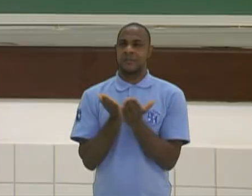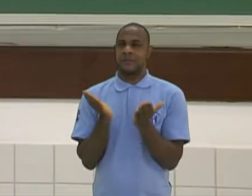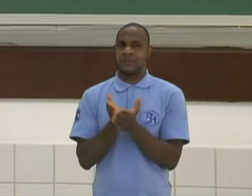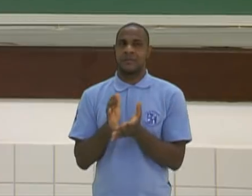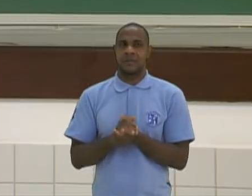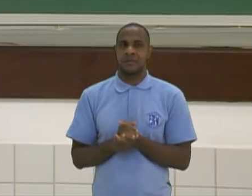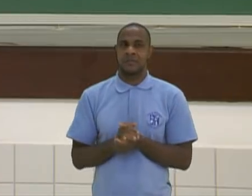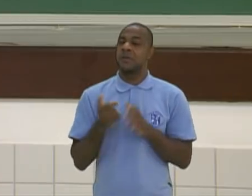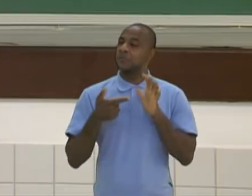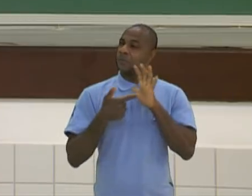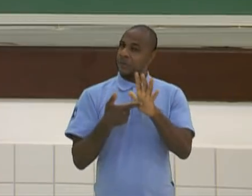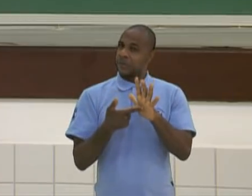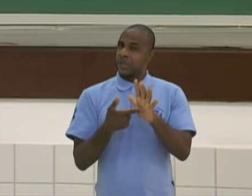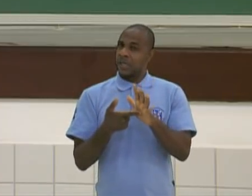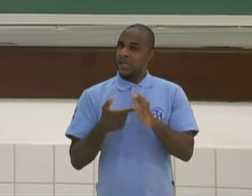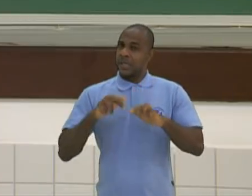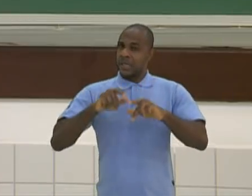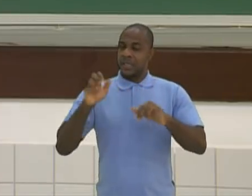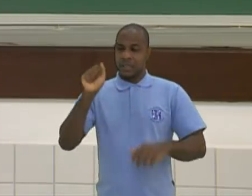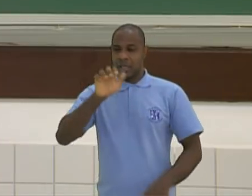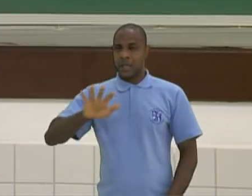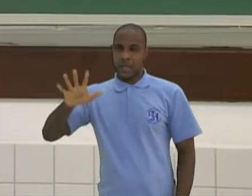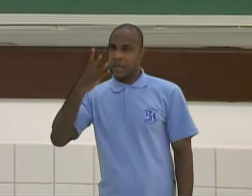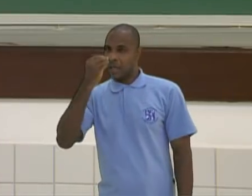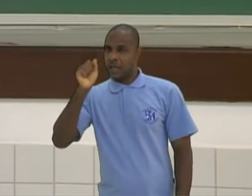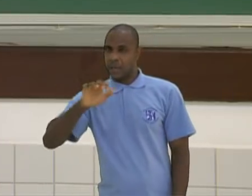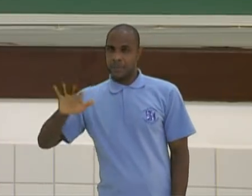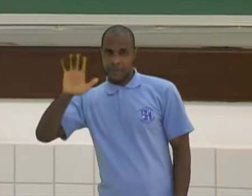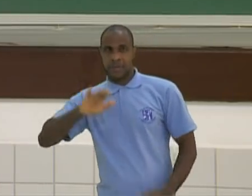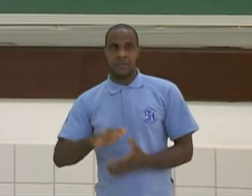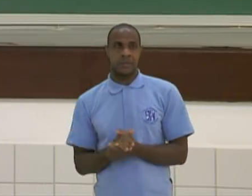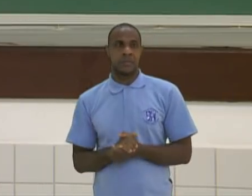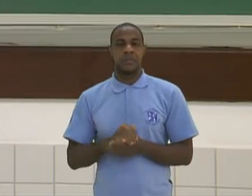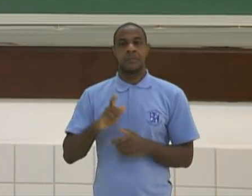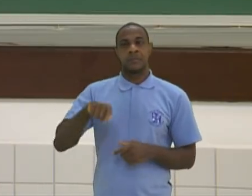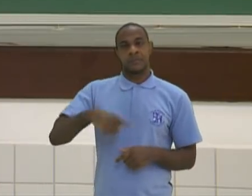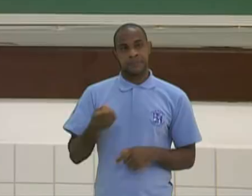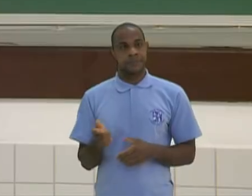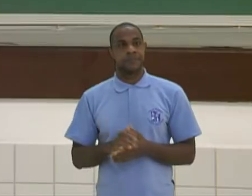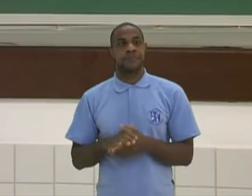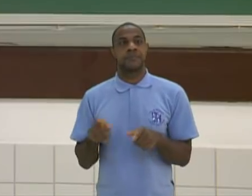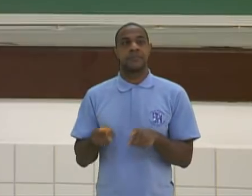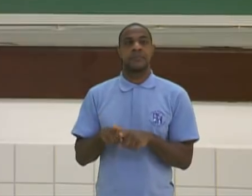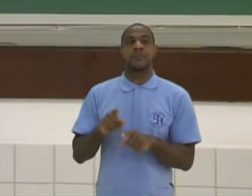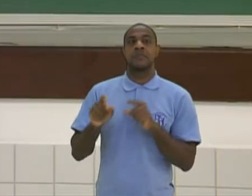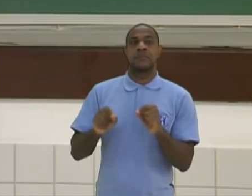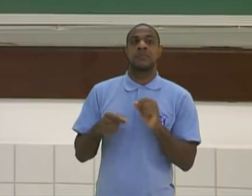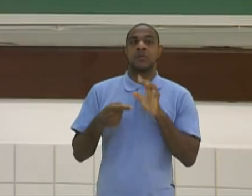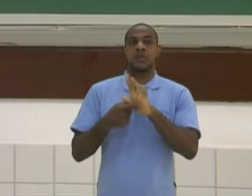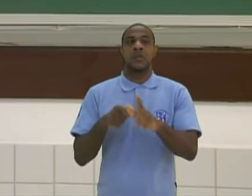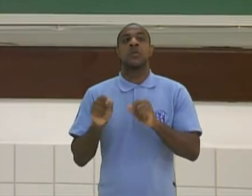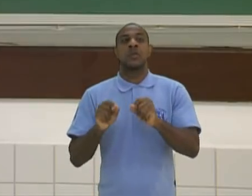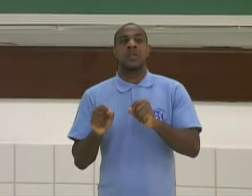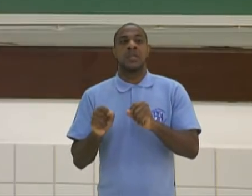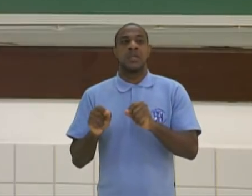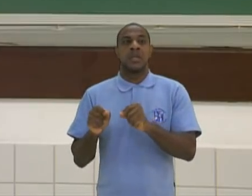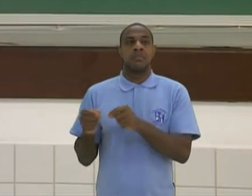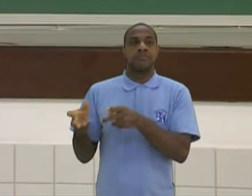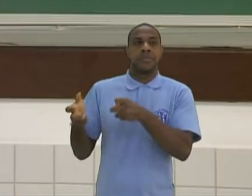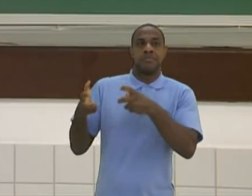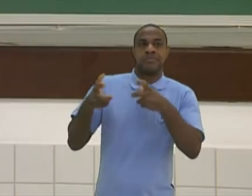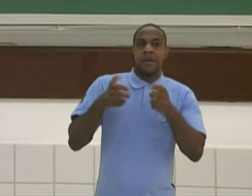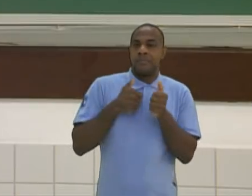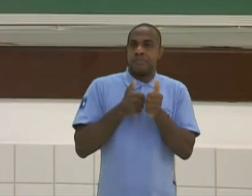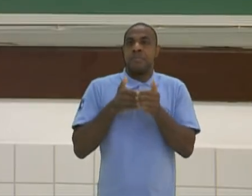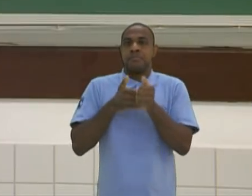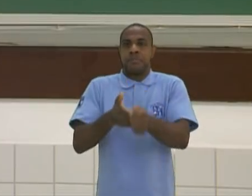sobre a história da religião cristã. Próximo, apontar os motivos das perseguições, os cristãos vão ser perseguidos no Império Romano, né, e